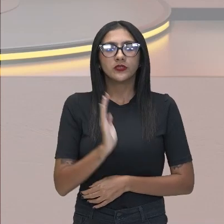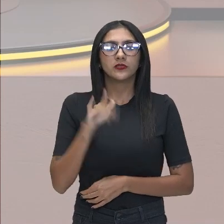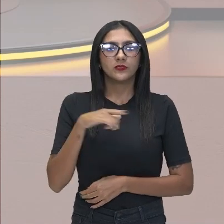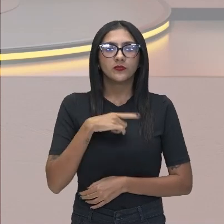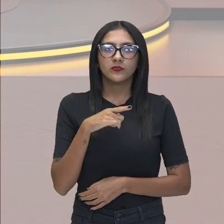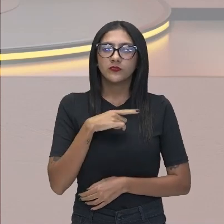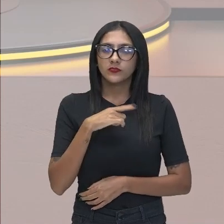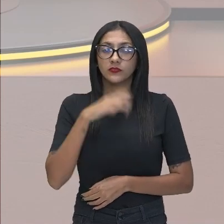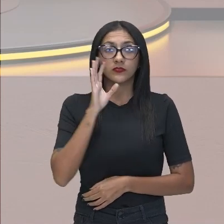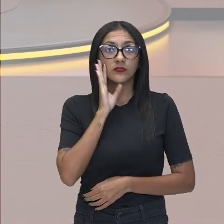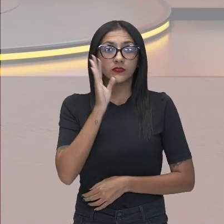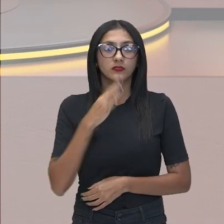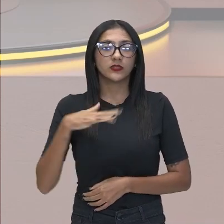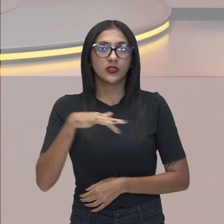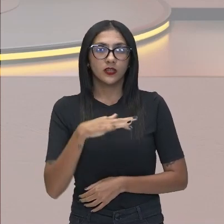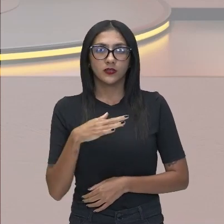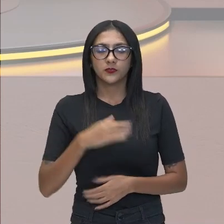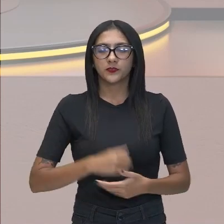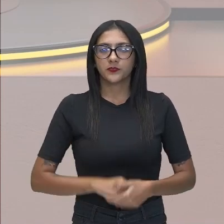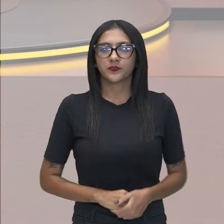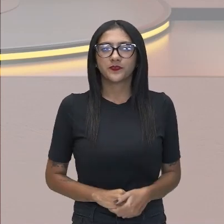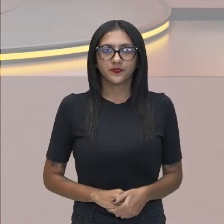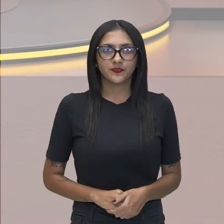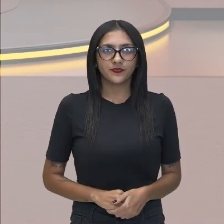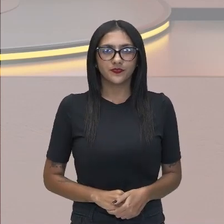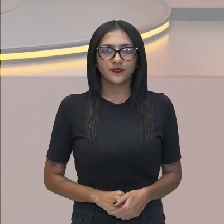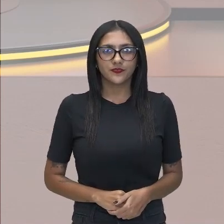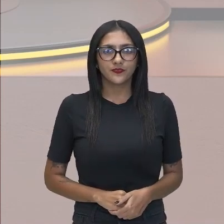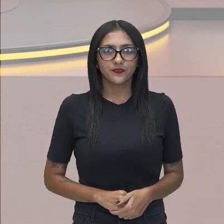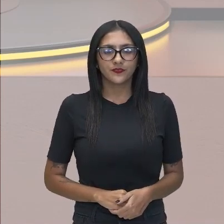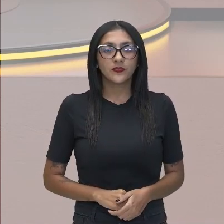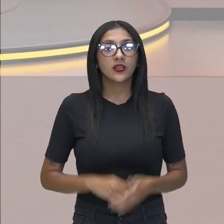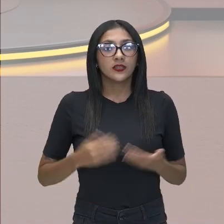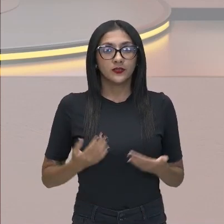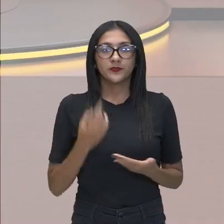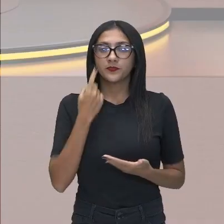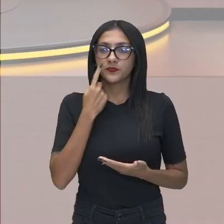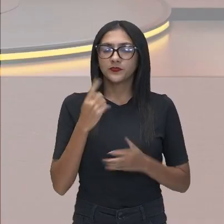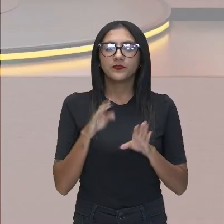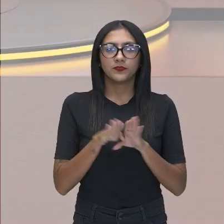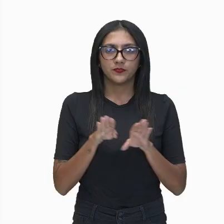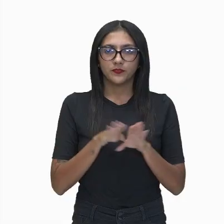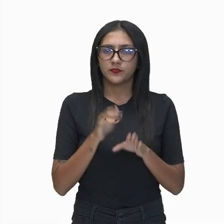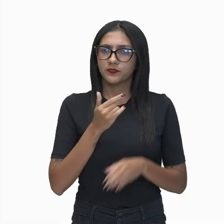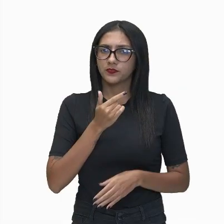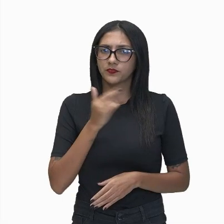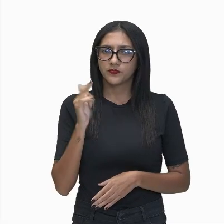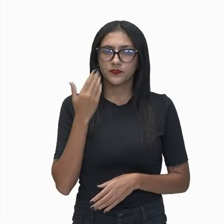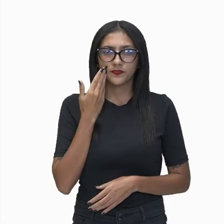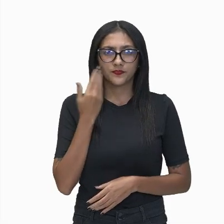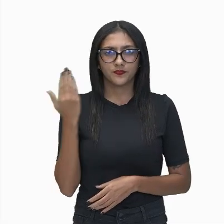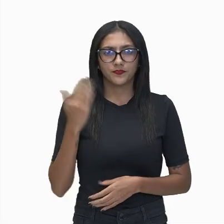de urbanização. E aí a gente vai ver ainda, né, na próxima cartela,